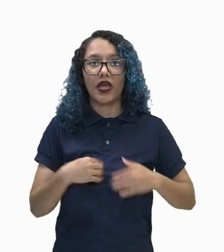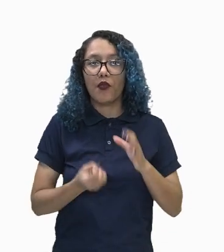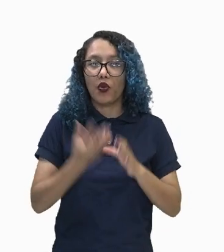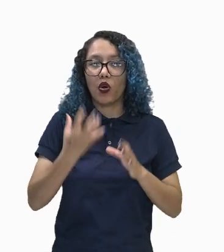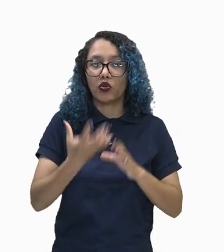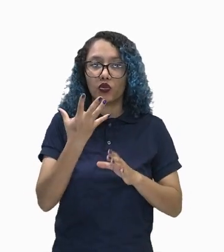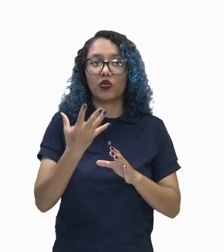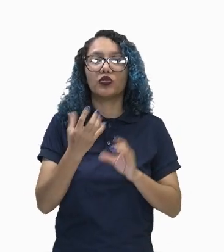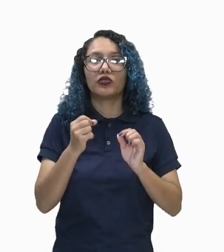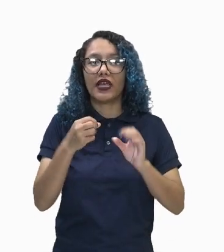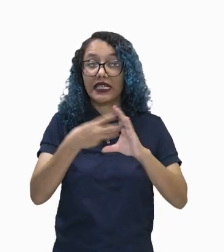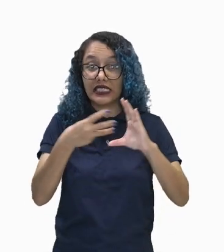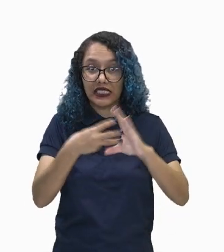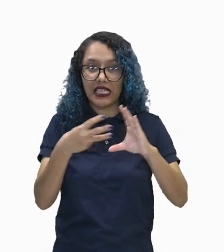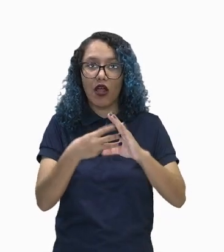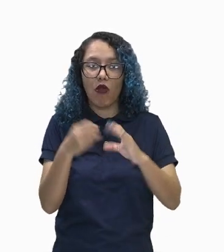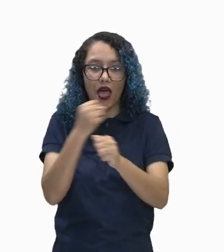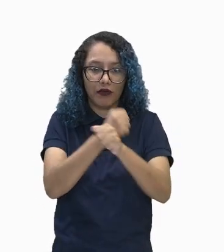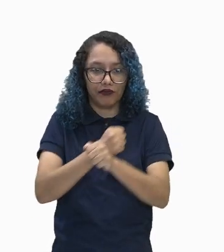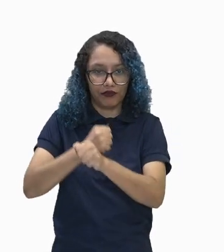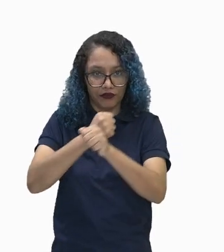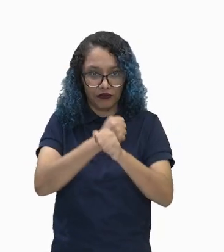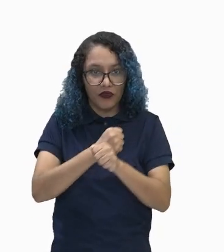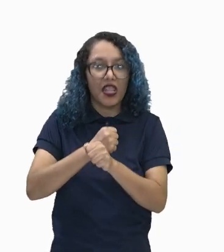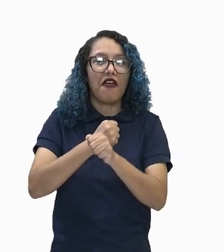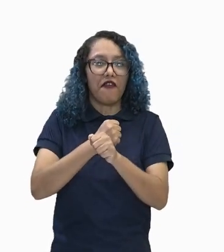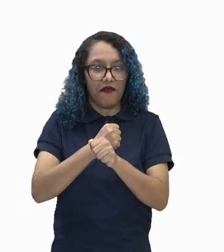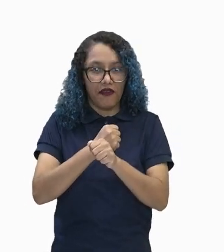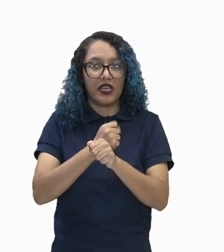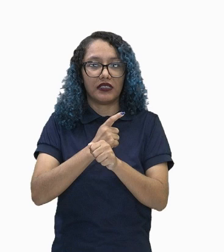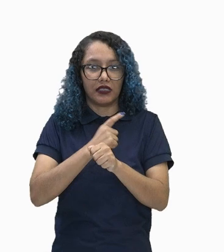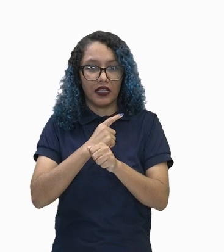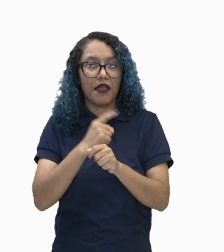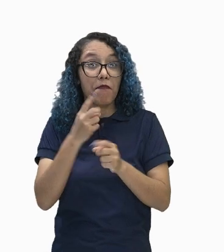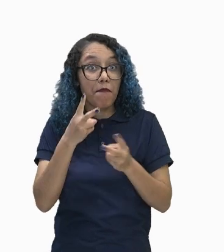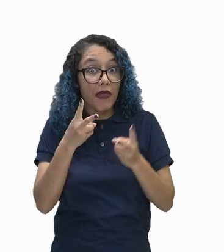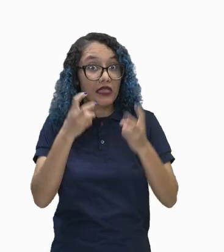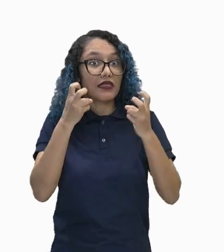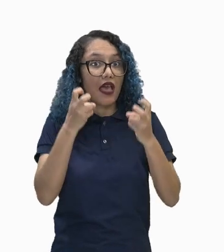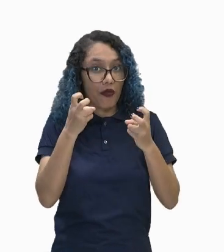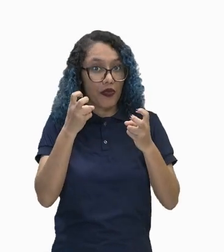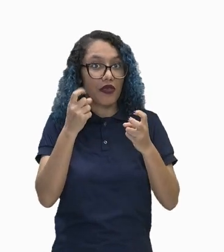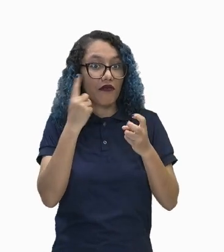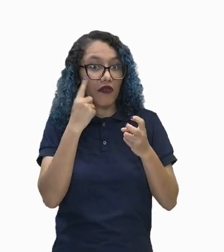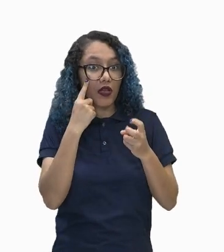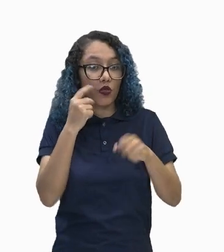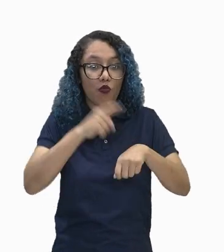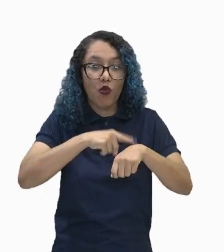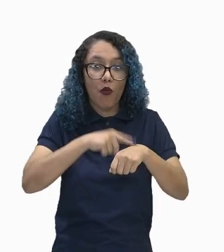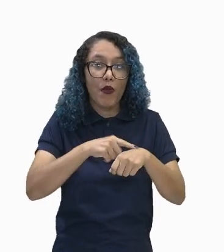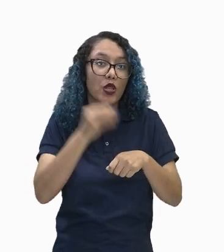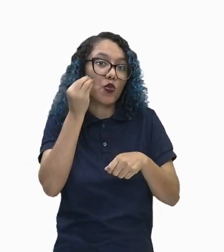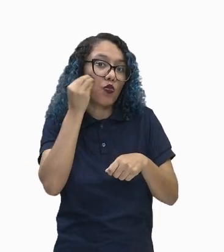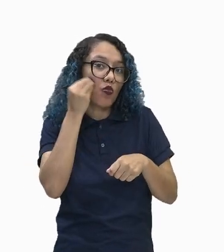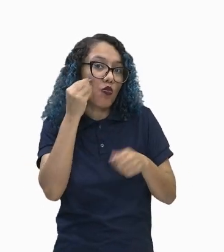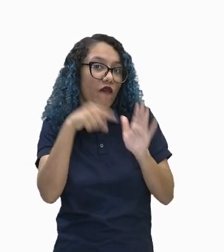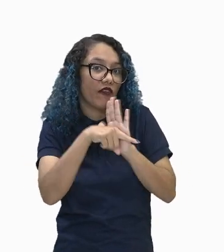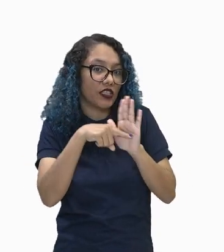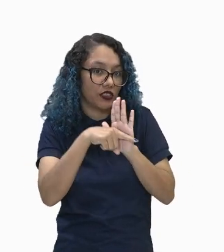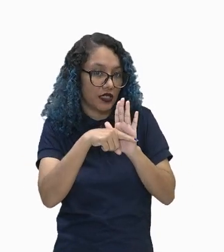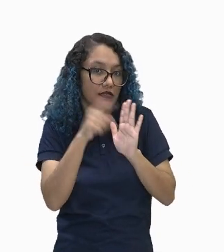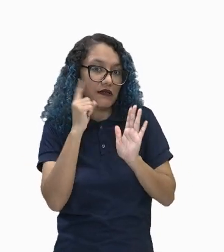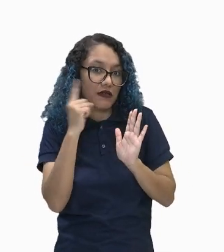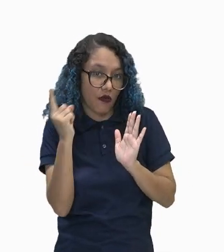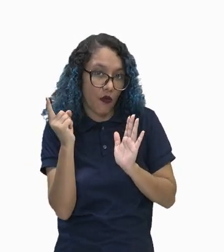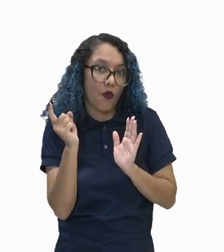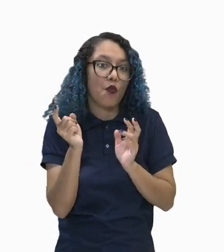Esses anticorpos é que são detectados no teste do anti-HIV, certo? Então, por isso que se diz